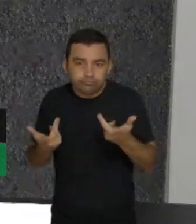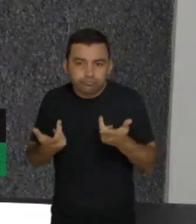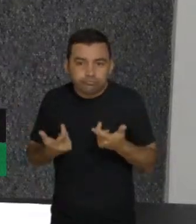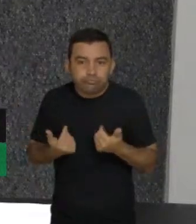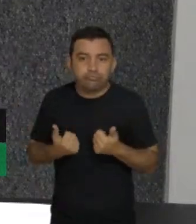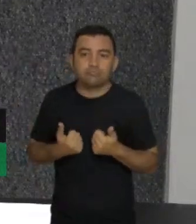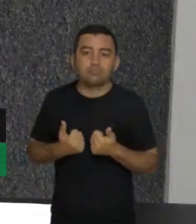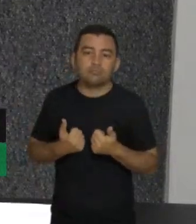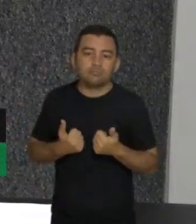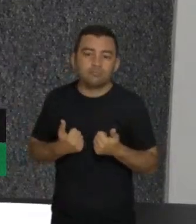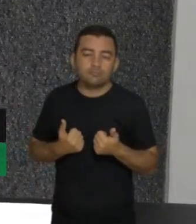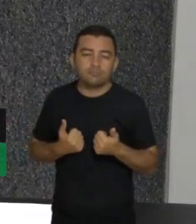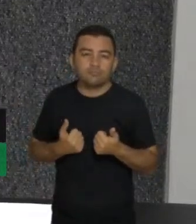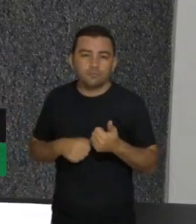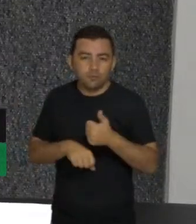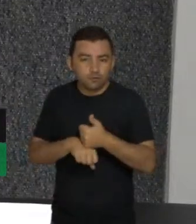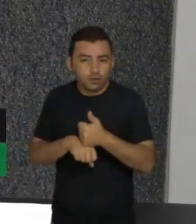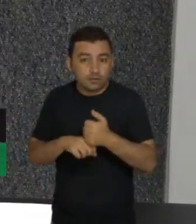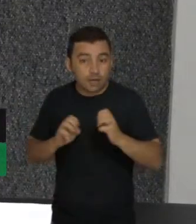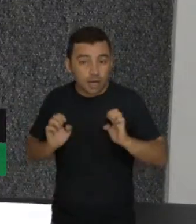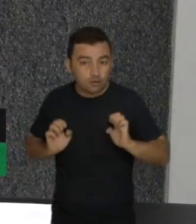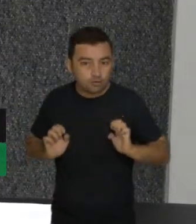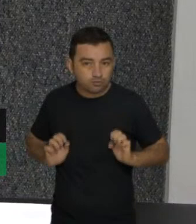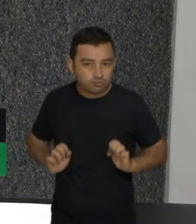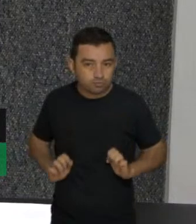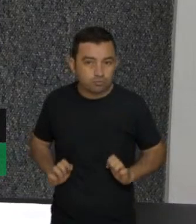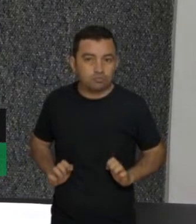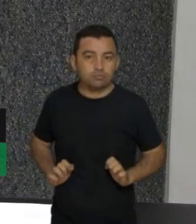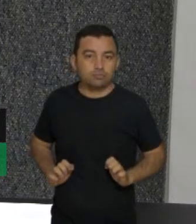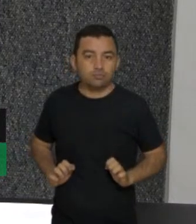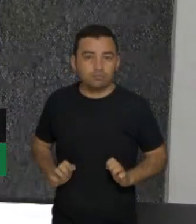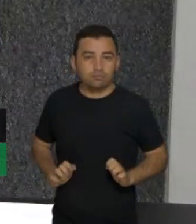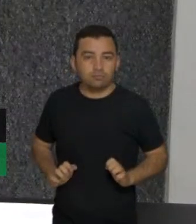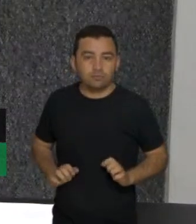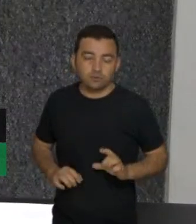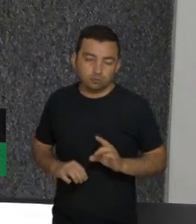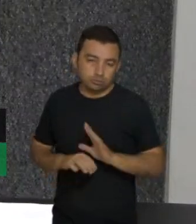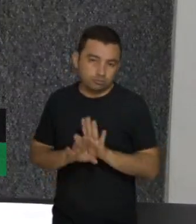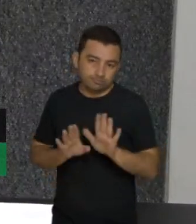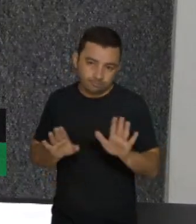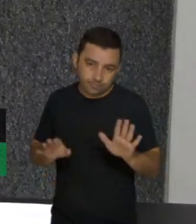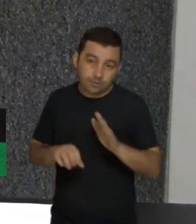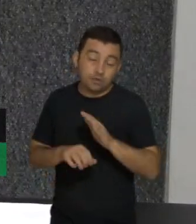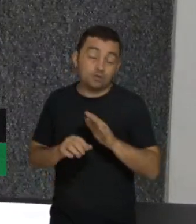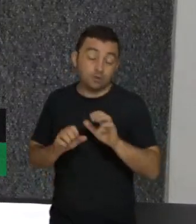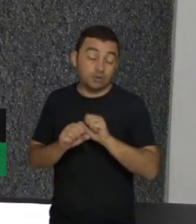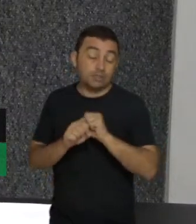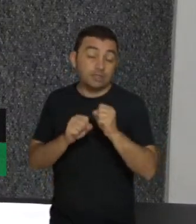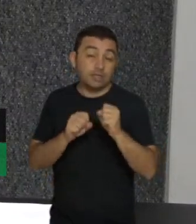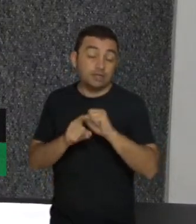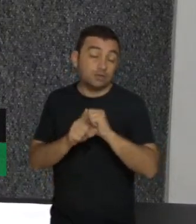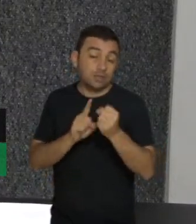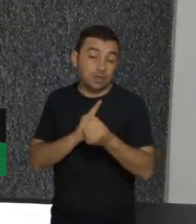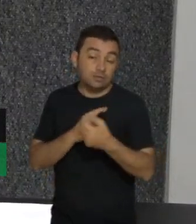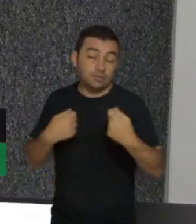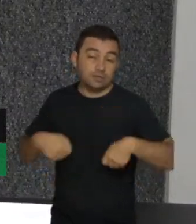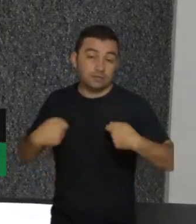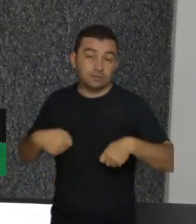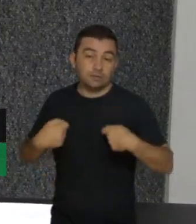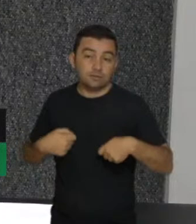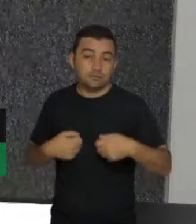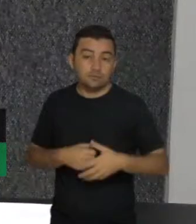foram profissionais éticos e e e é isso que a sociedade precisa né Nós